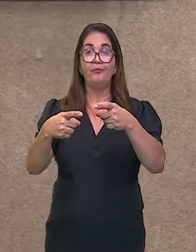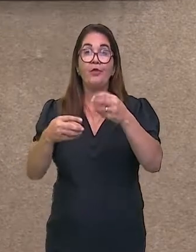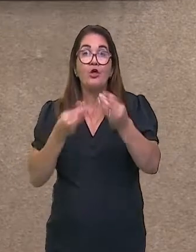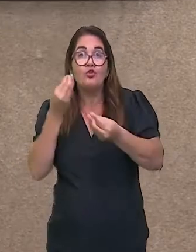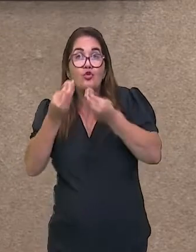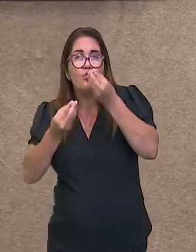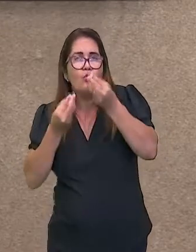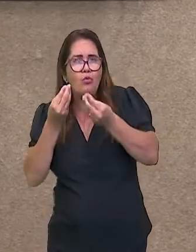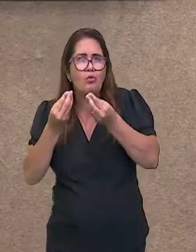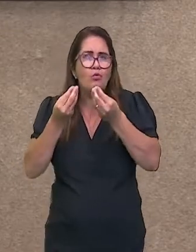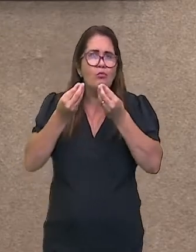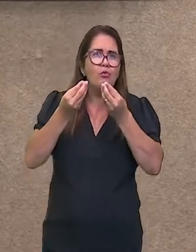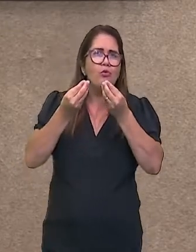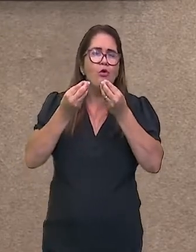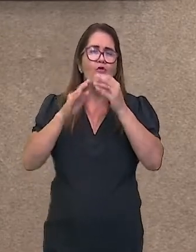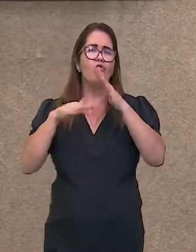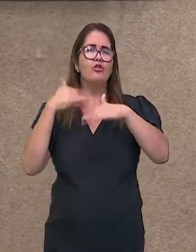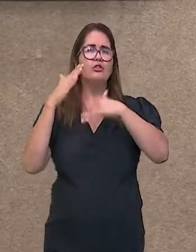No caso da